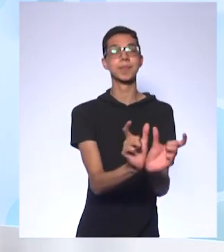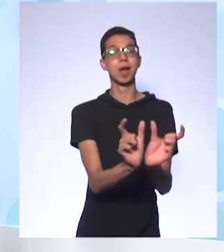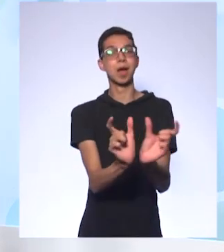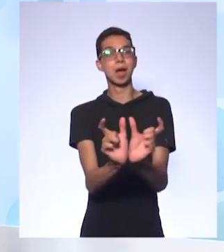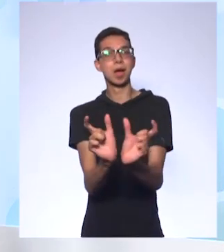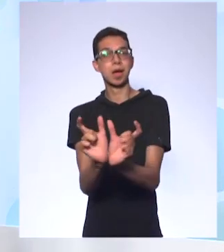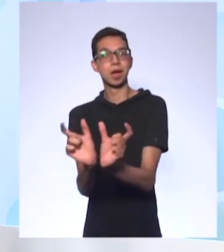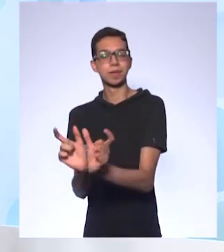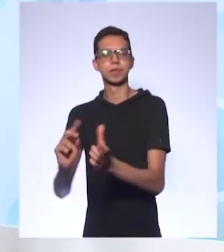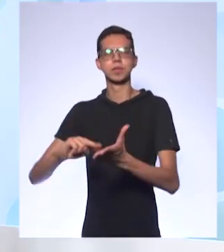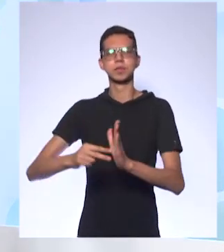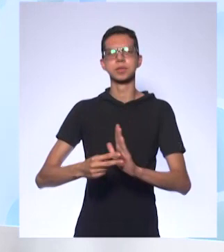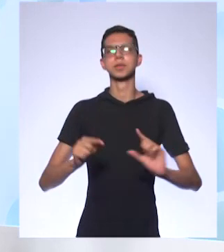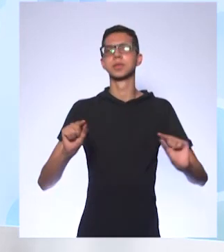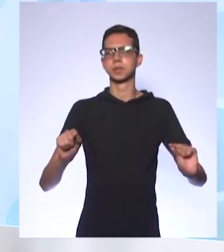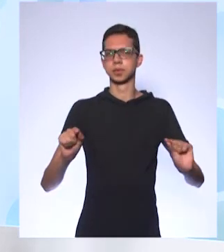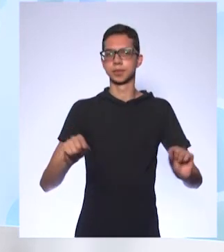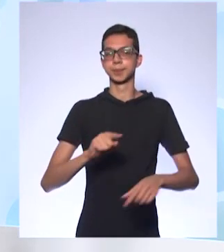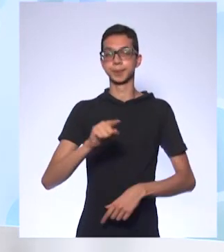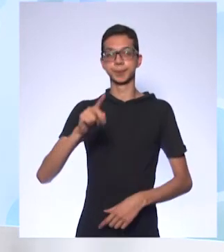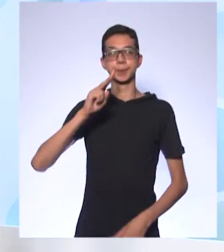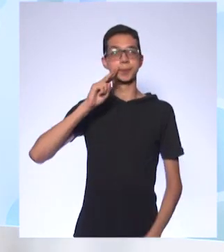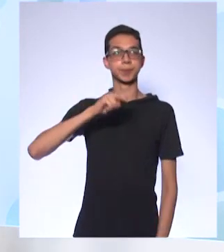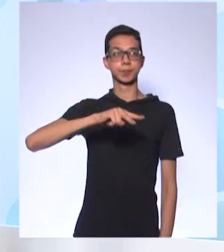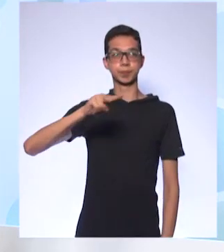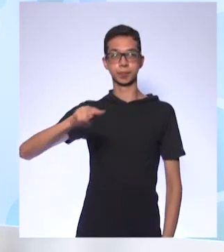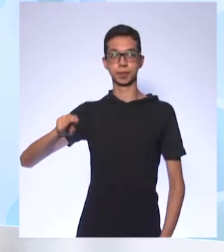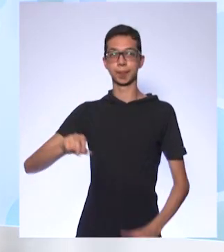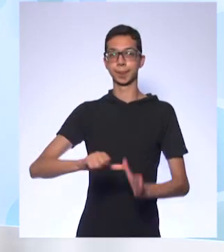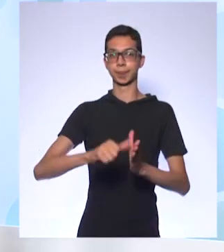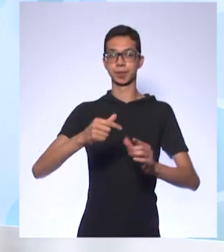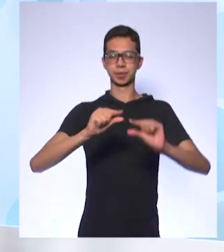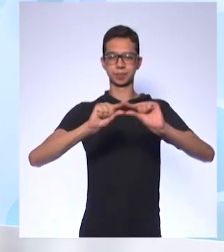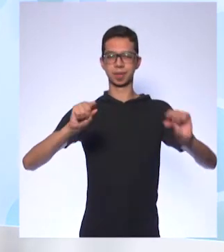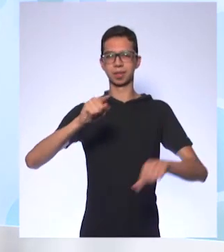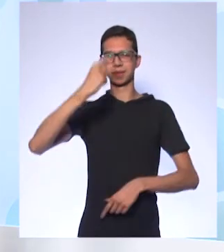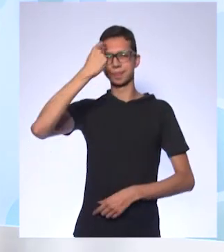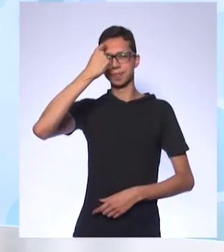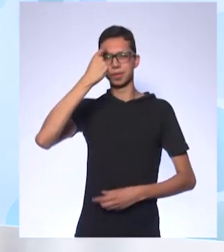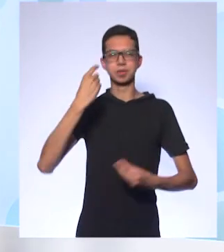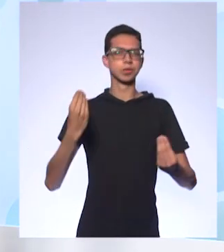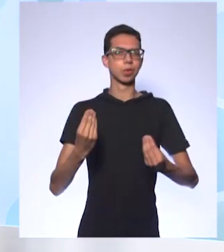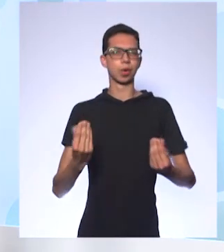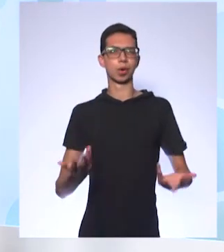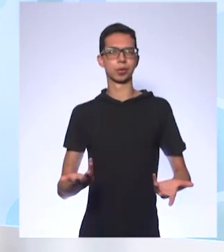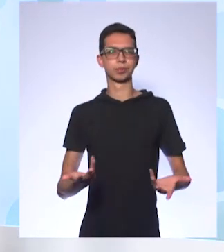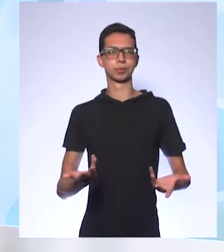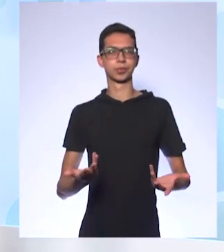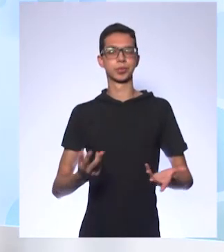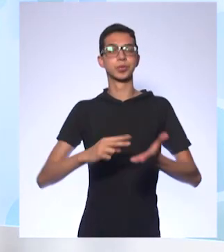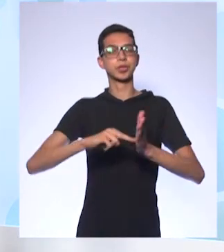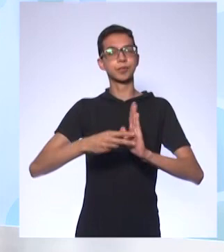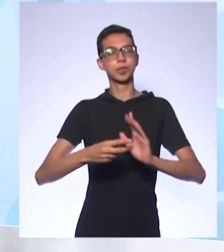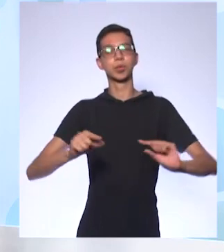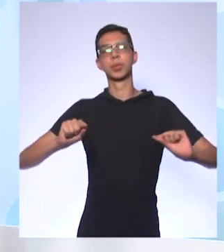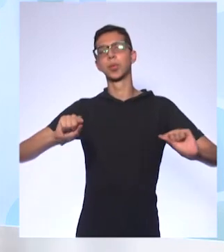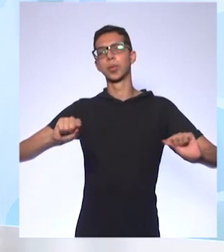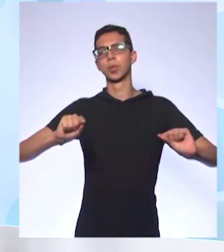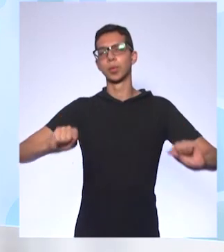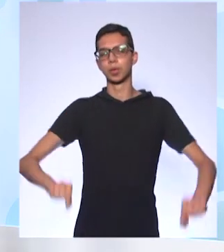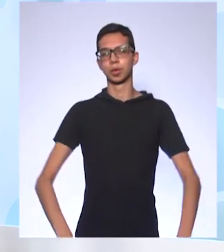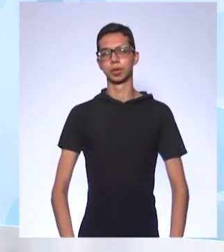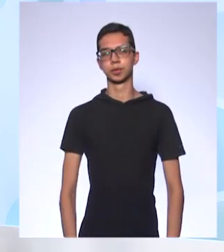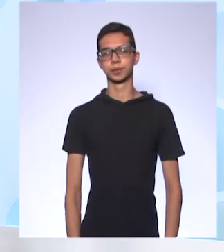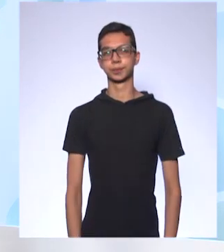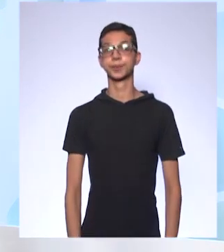que está dizendo? Você vai ler a primeira estrofe ali, você pensa, o que está querendo dizer isso aqui?